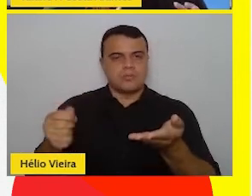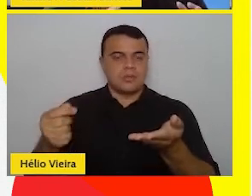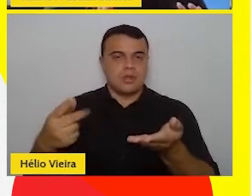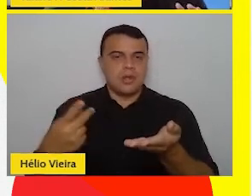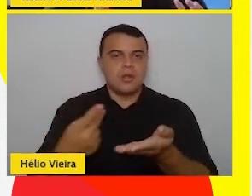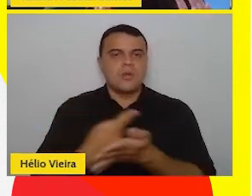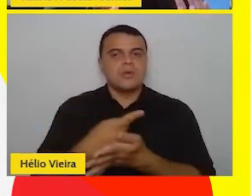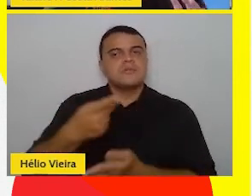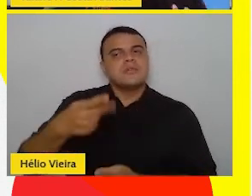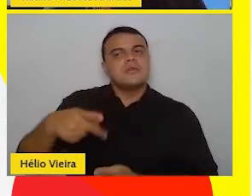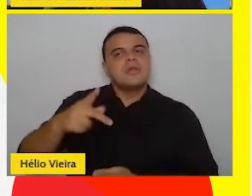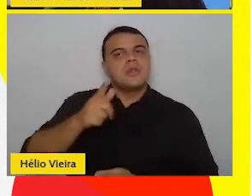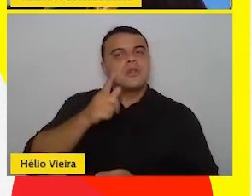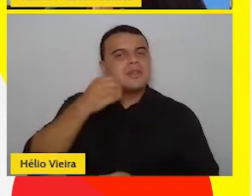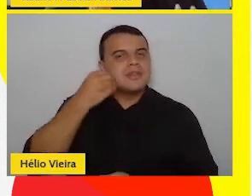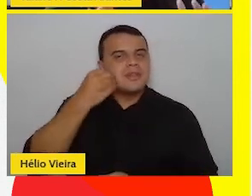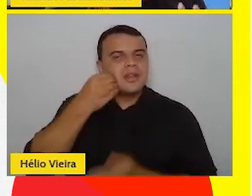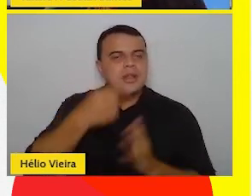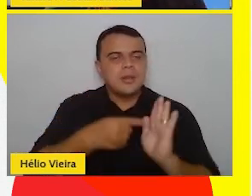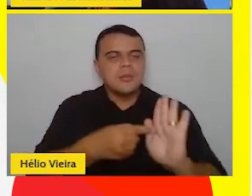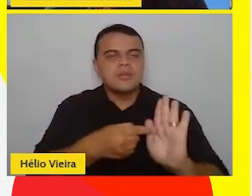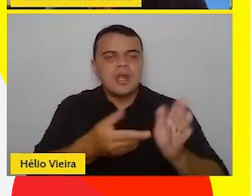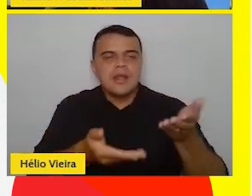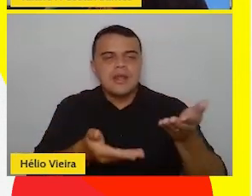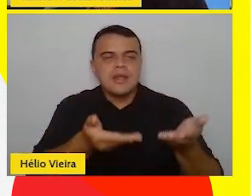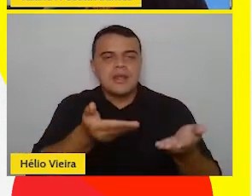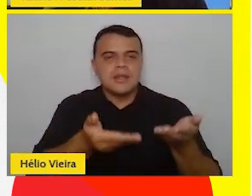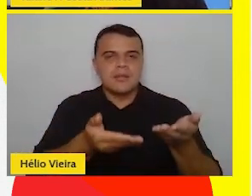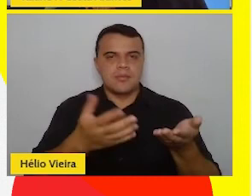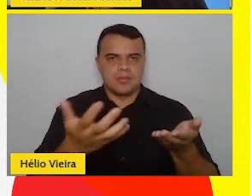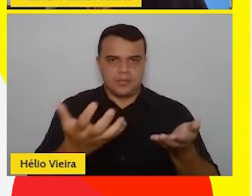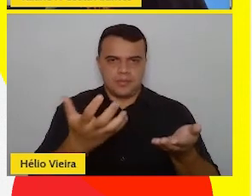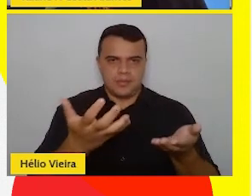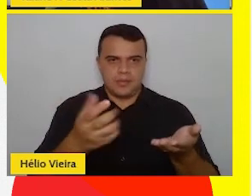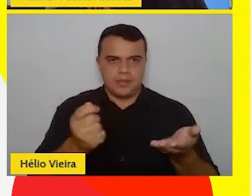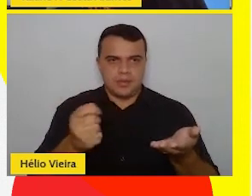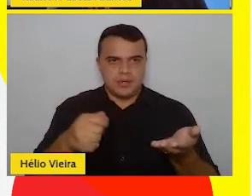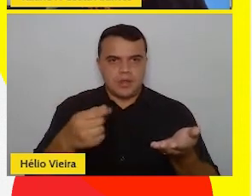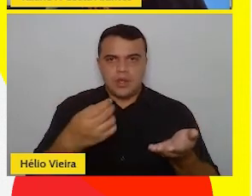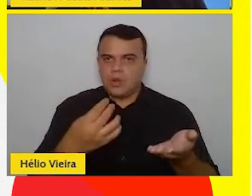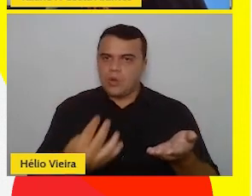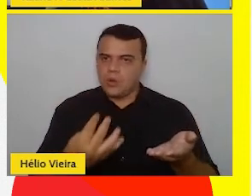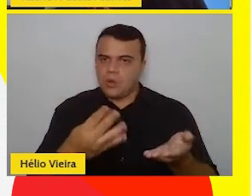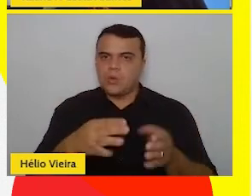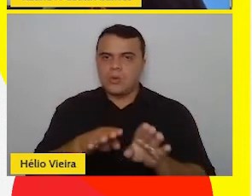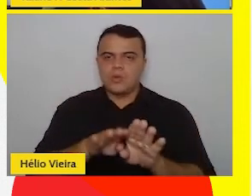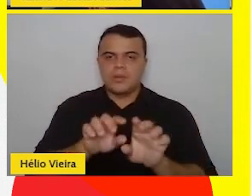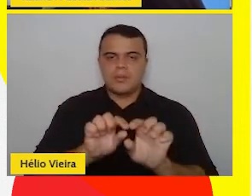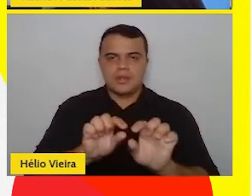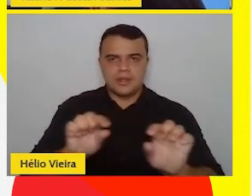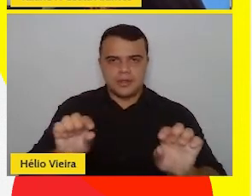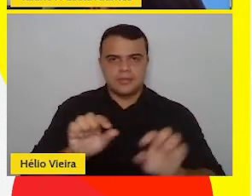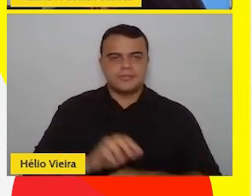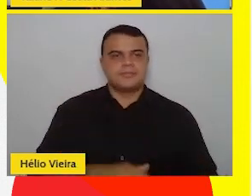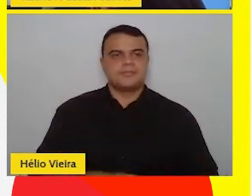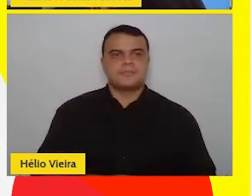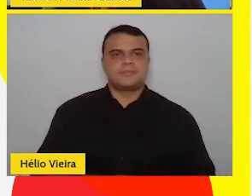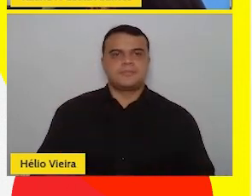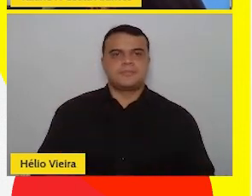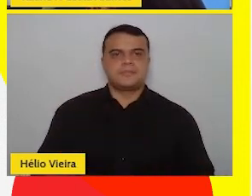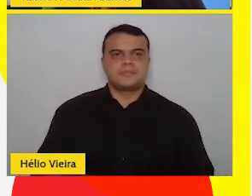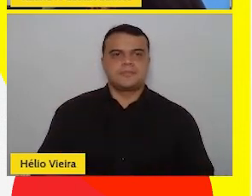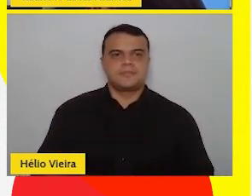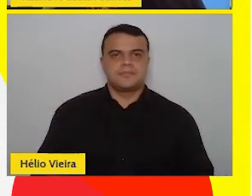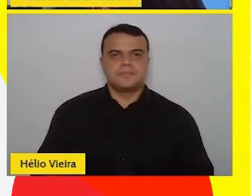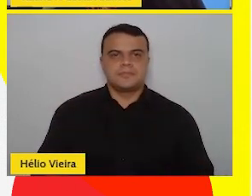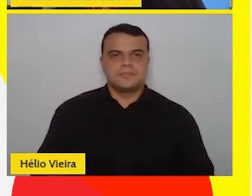disso, ele tenta trazer um equilíbrio a partir da cor e das linhas.